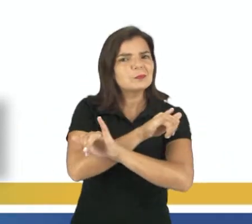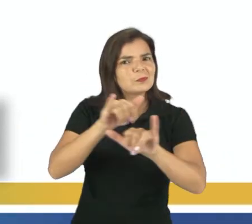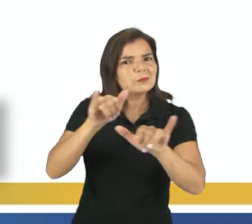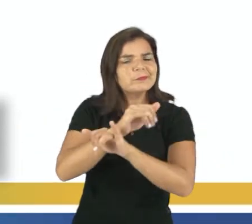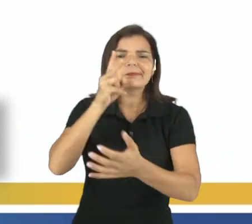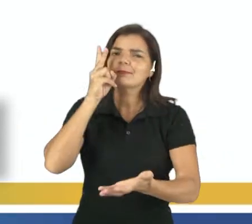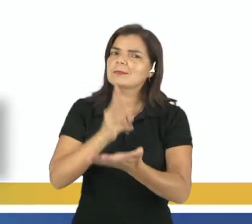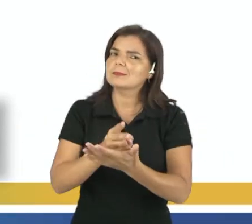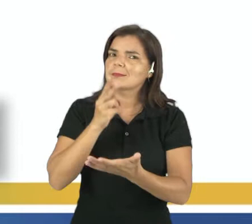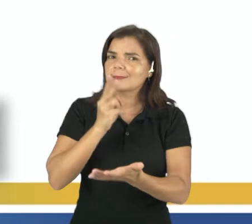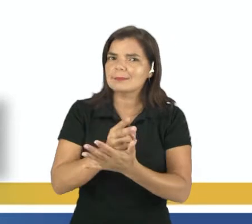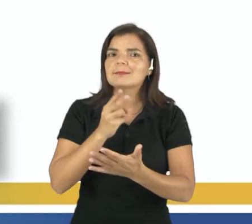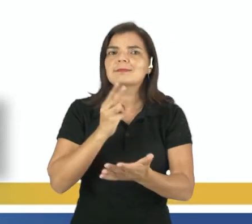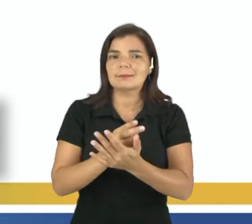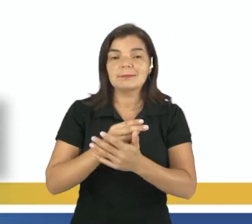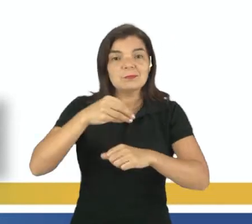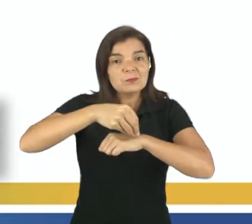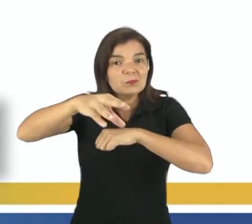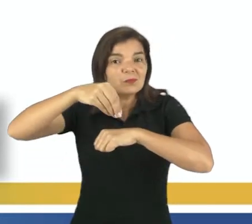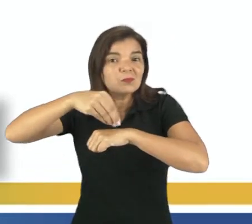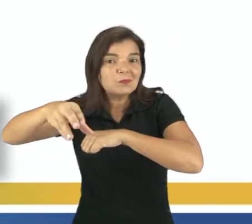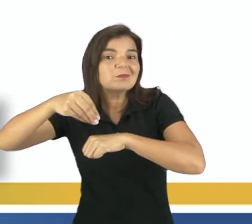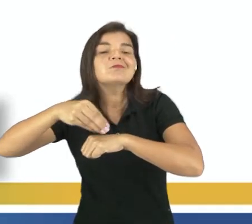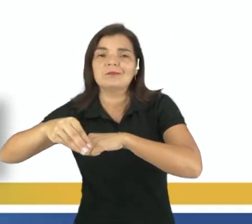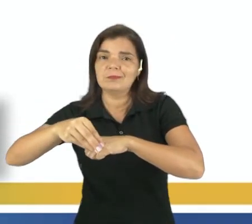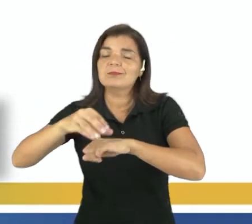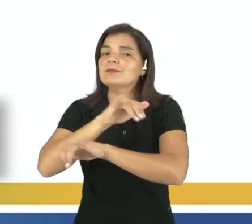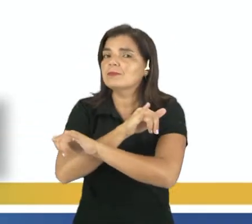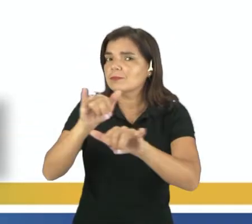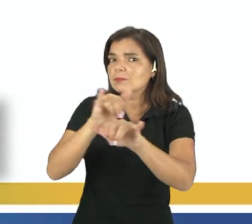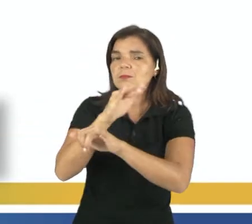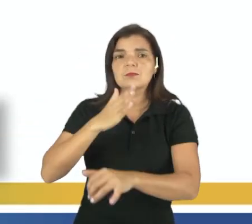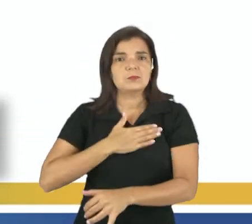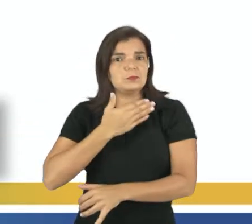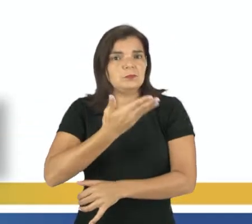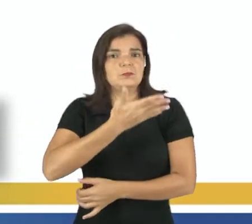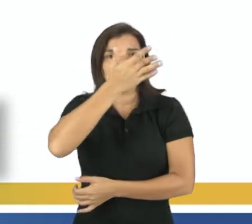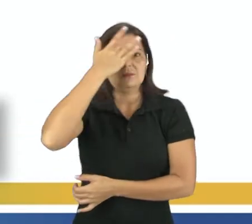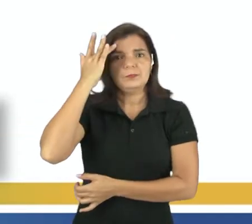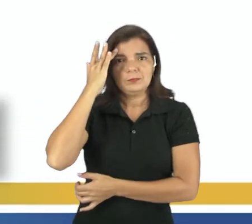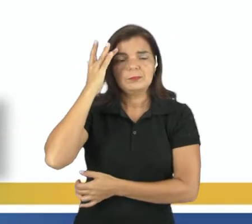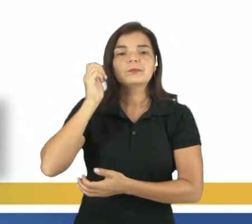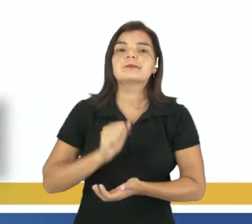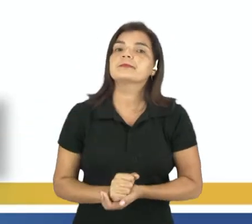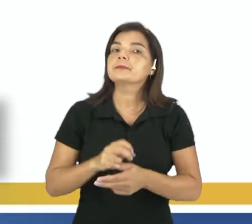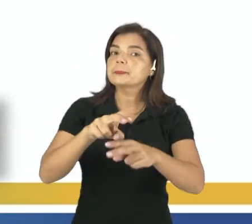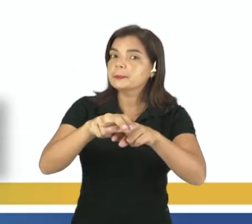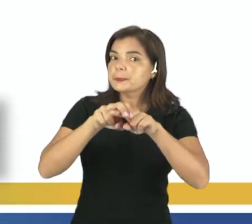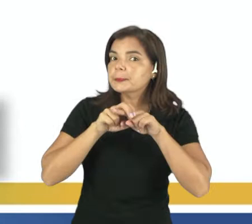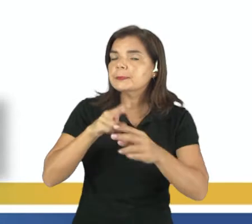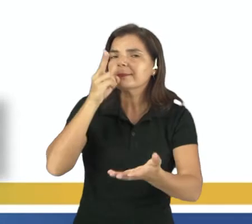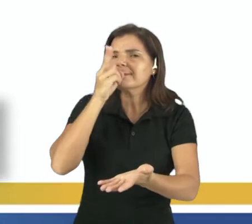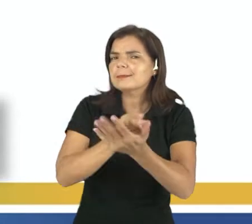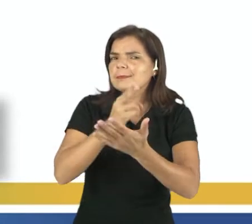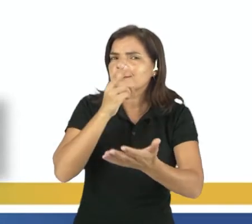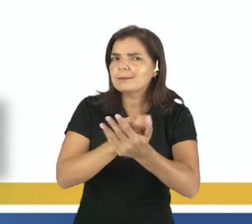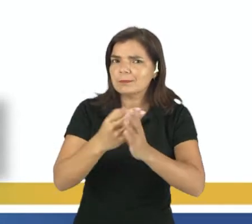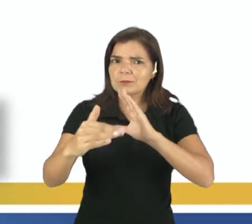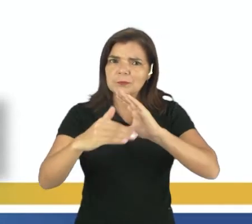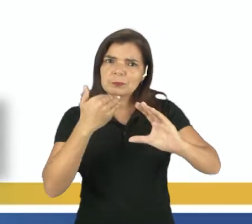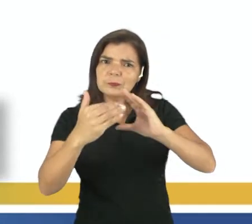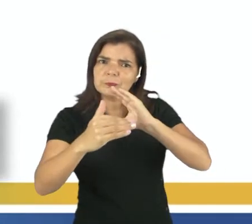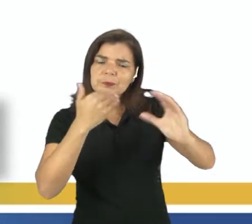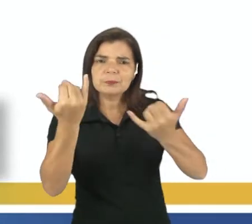divulgadas diariamente, a fim de espalhar divergências e assustar as pessoas. Por isso, sempre que recebermos